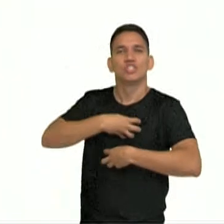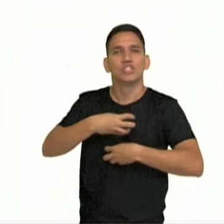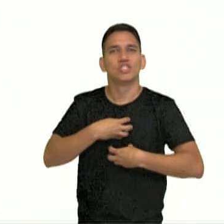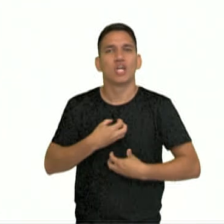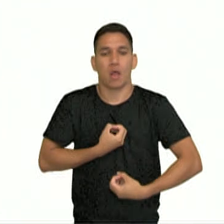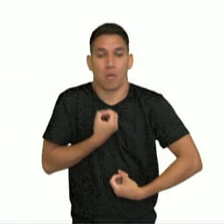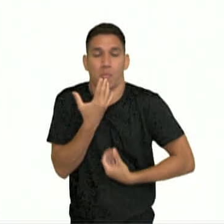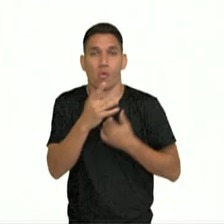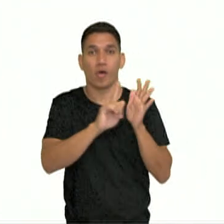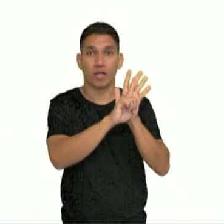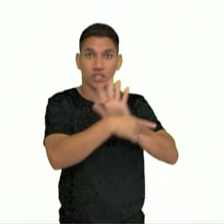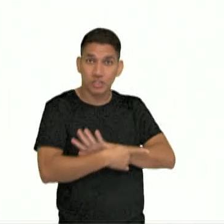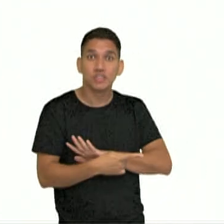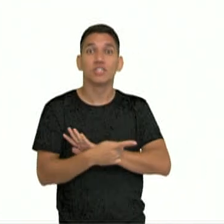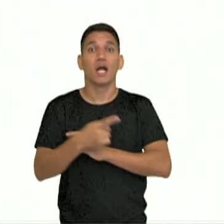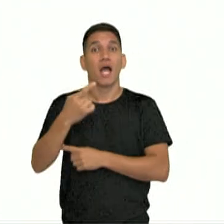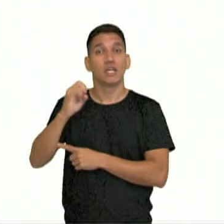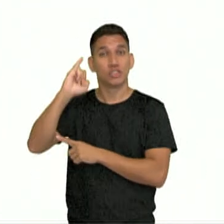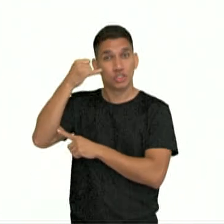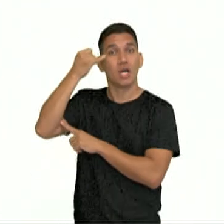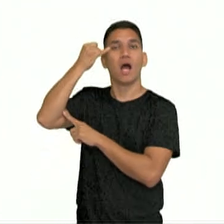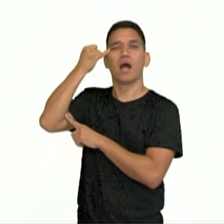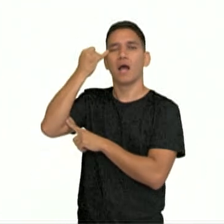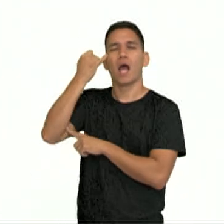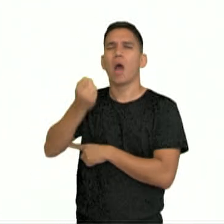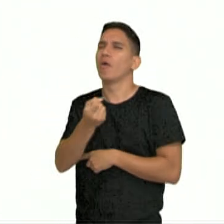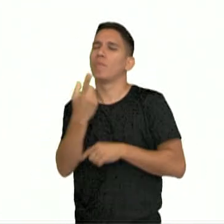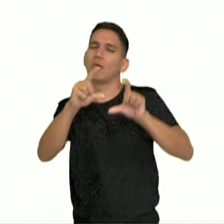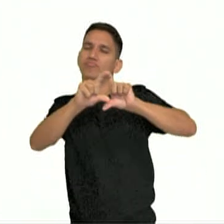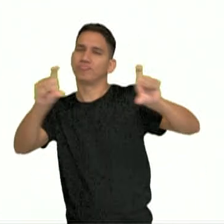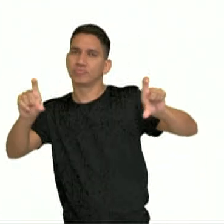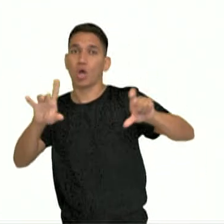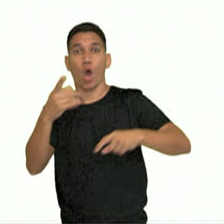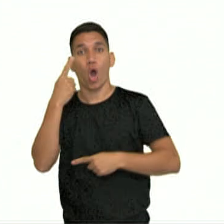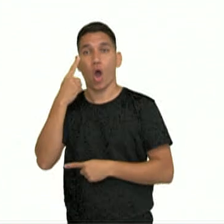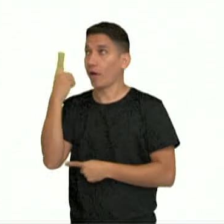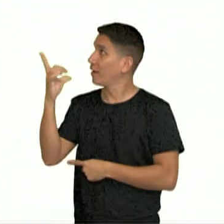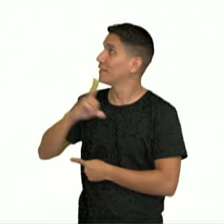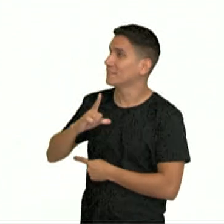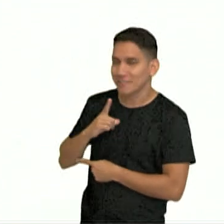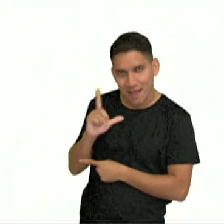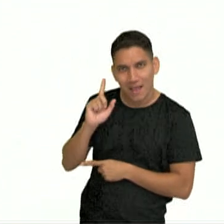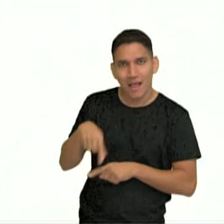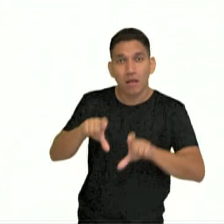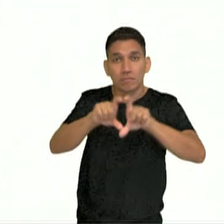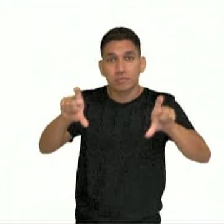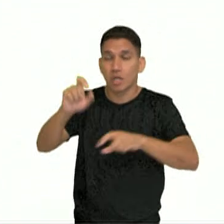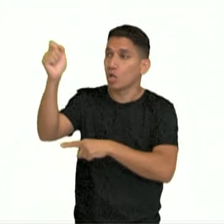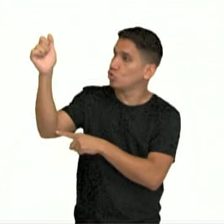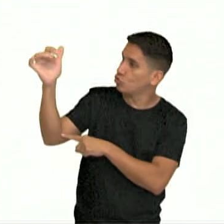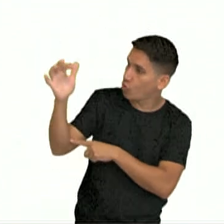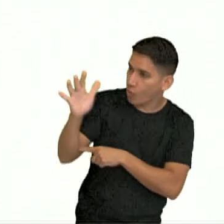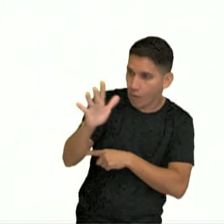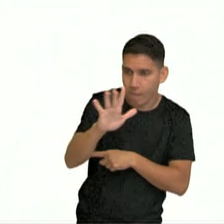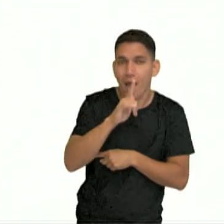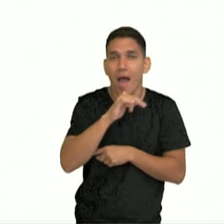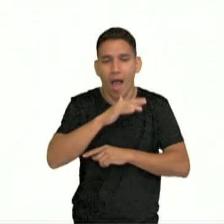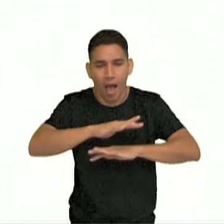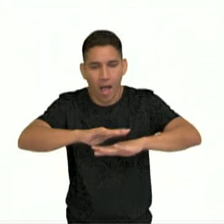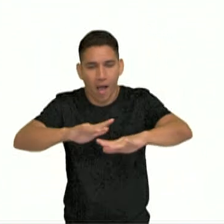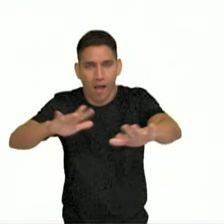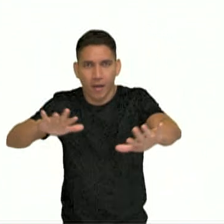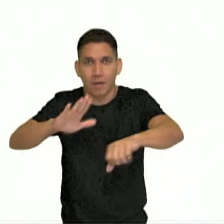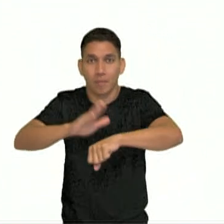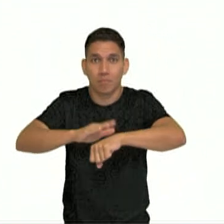poesia japonesa, com pequenos versos. Aqui nós temos um poema chamado Luz na Água, de Paulo Leminski. Ao